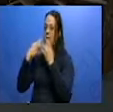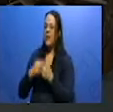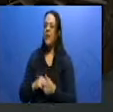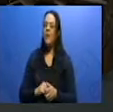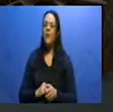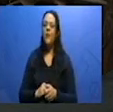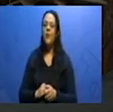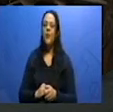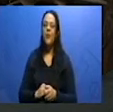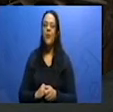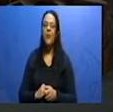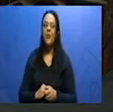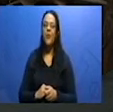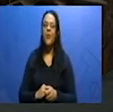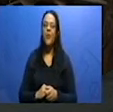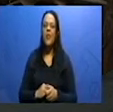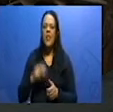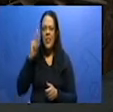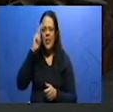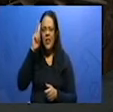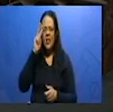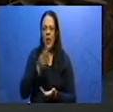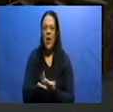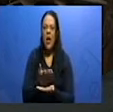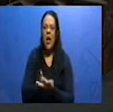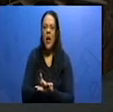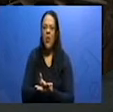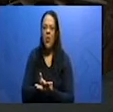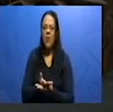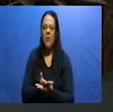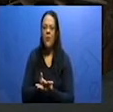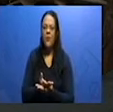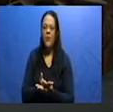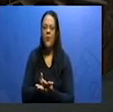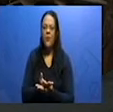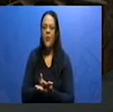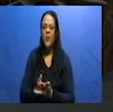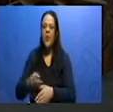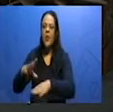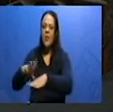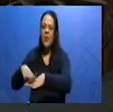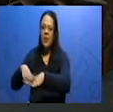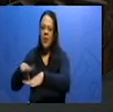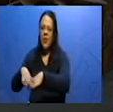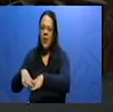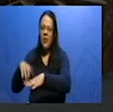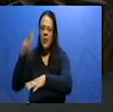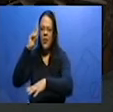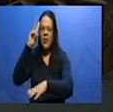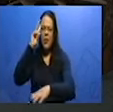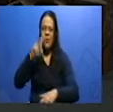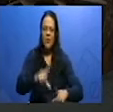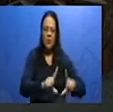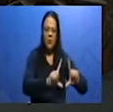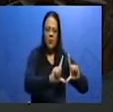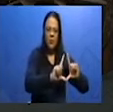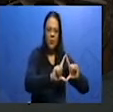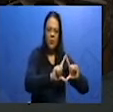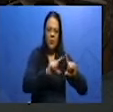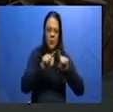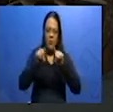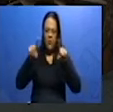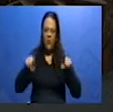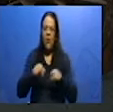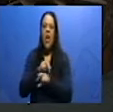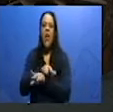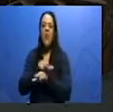que eu falei que vocês nunca mais esqueceriam o equilátero, o escaleno e o isósceles?